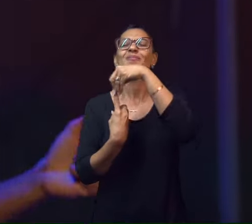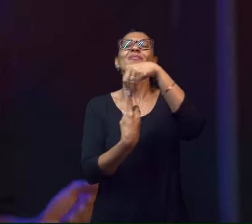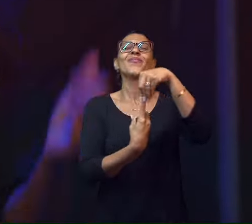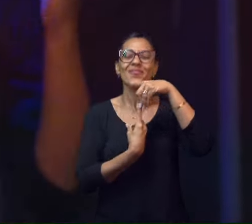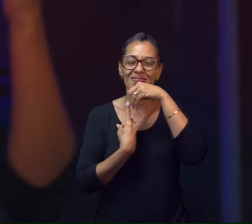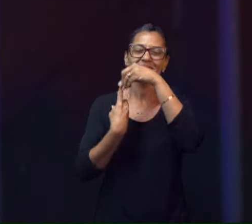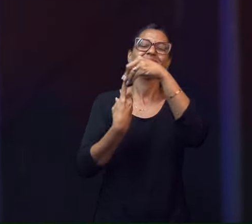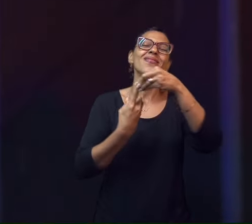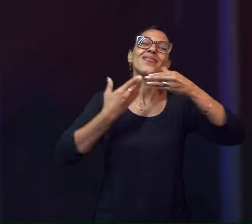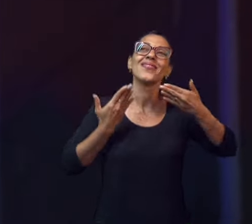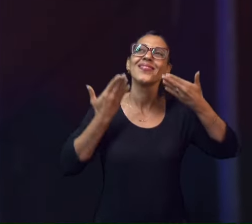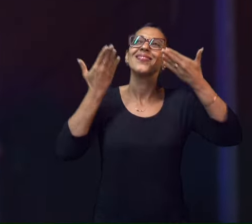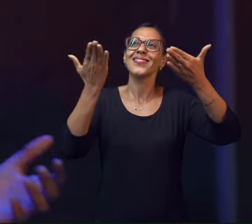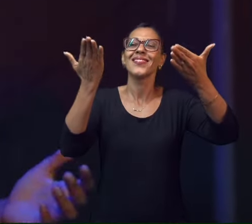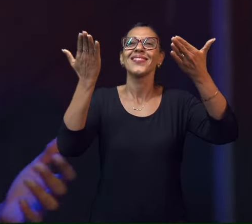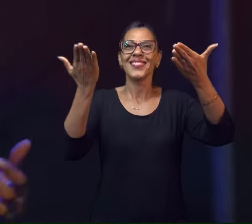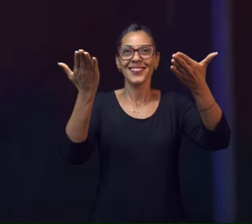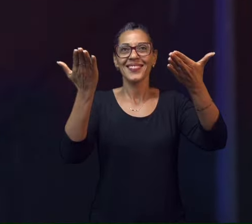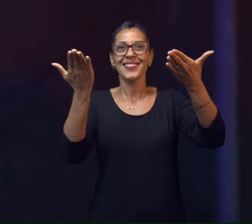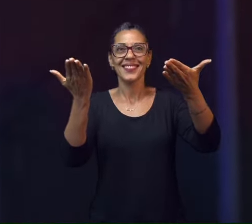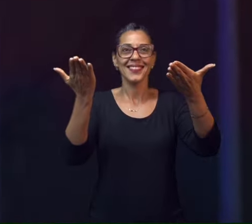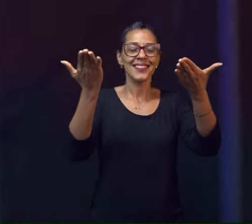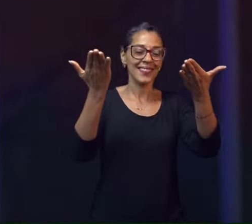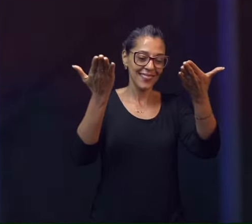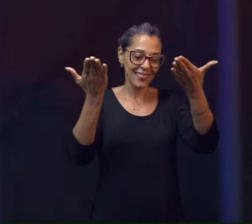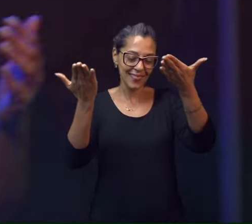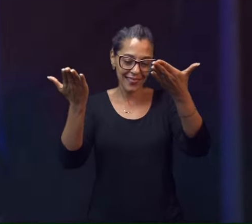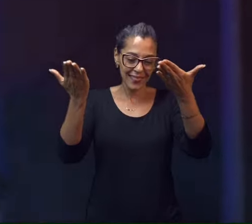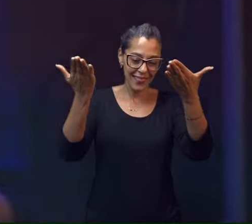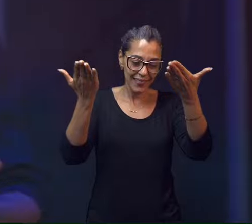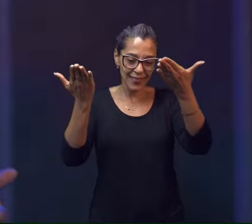ouviram a ti